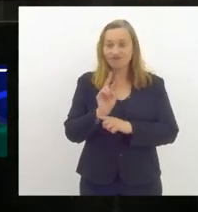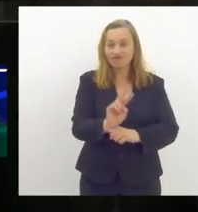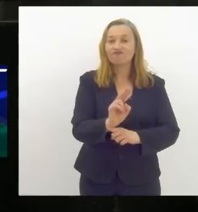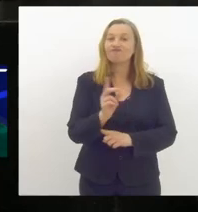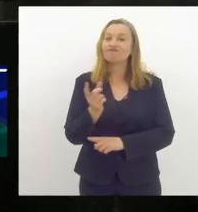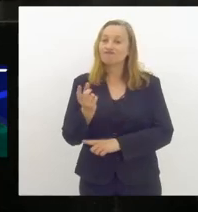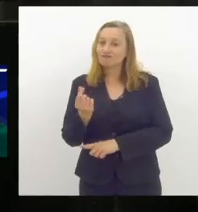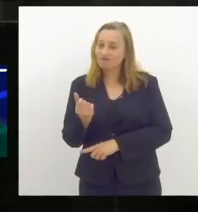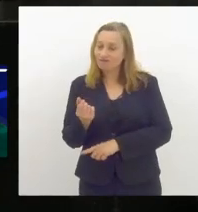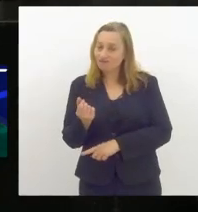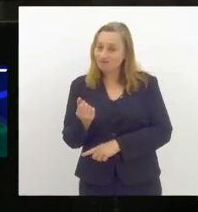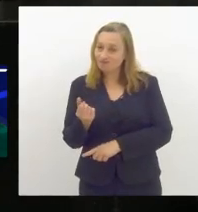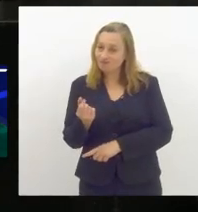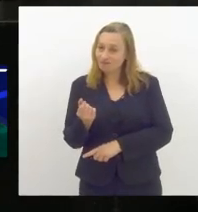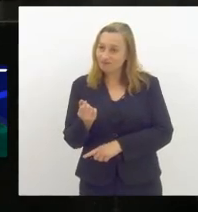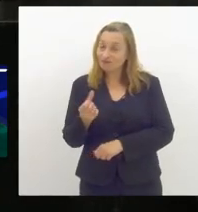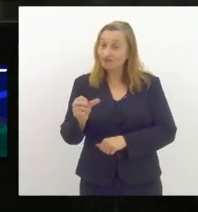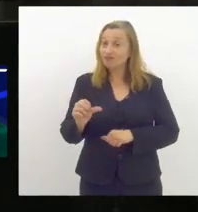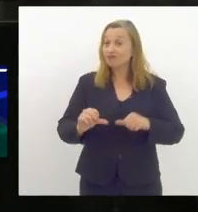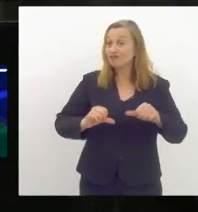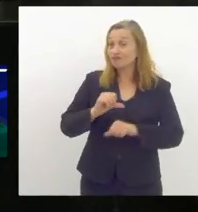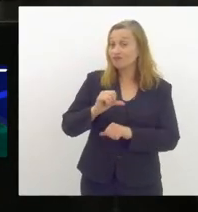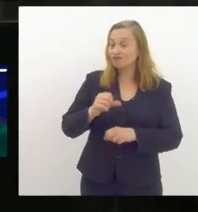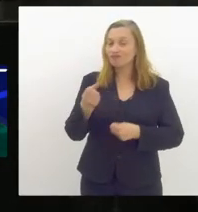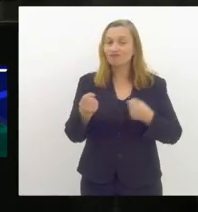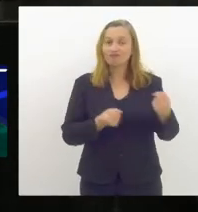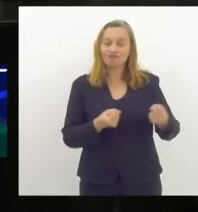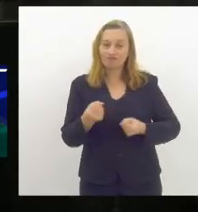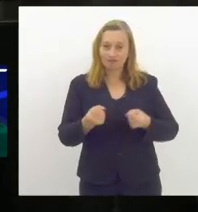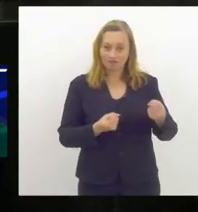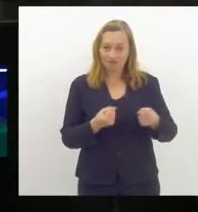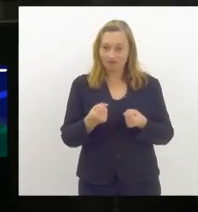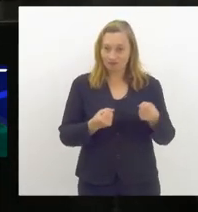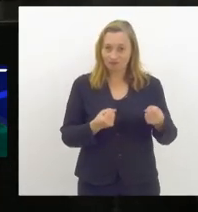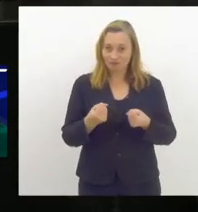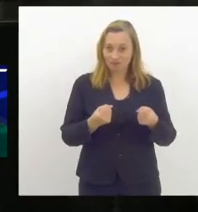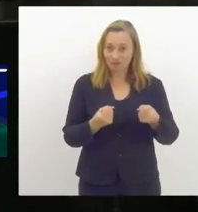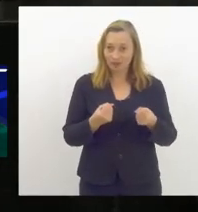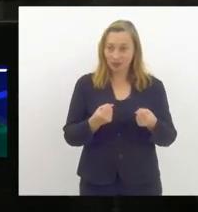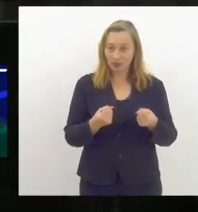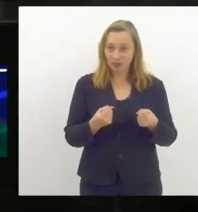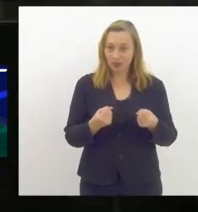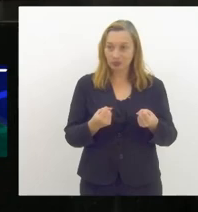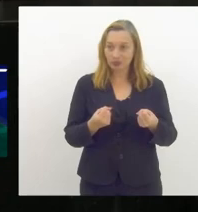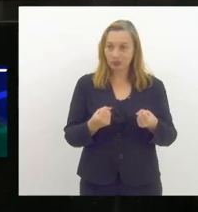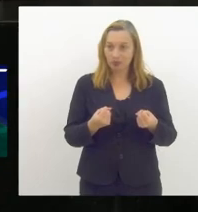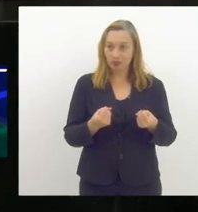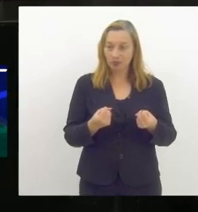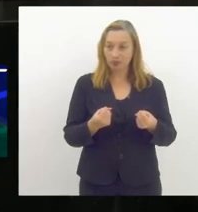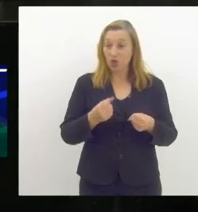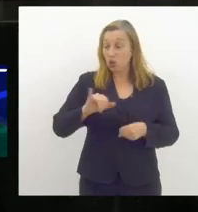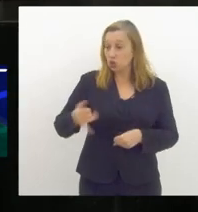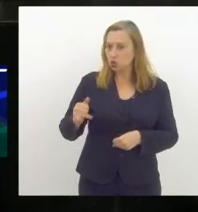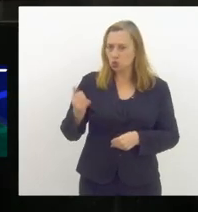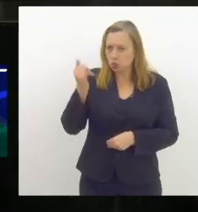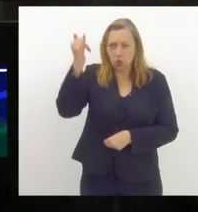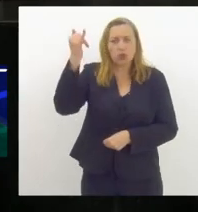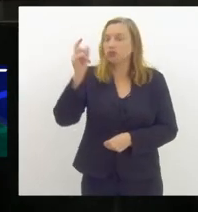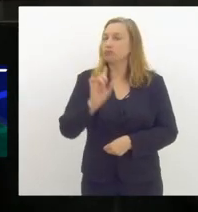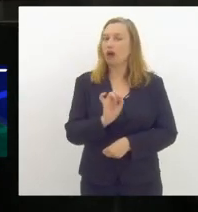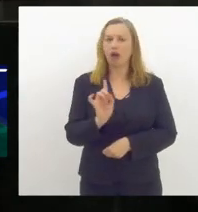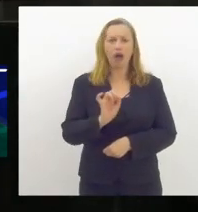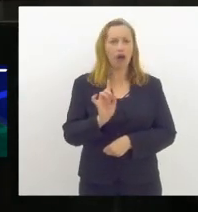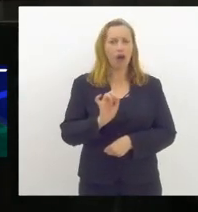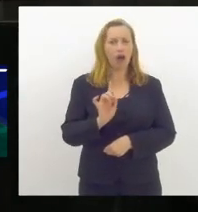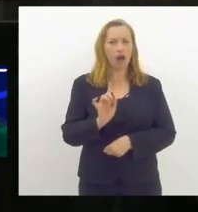financiamento para trocar os seus veículos que não sejam com juros extorsivos